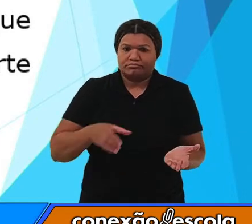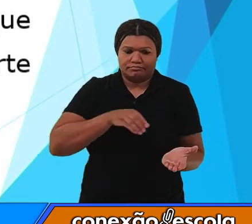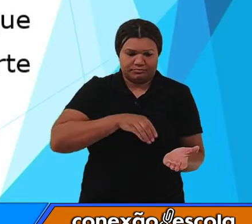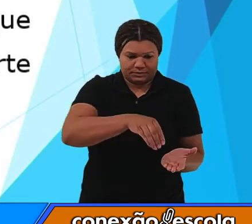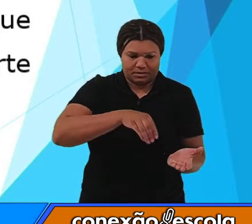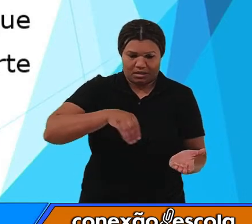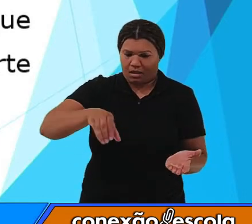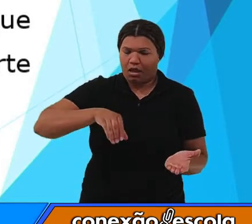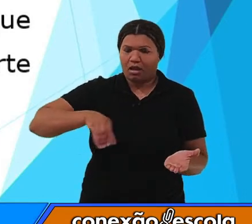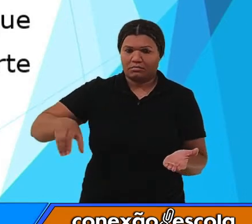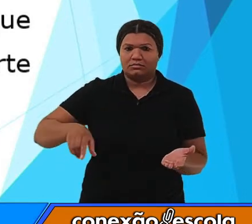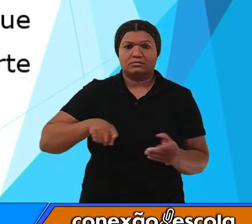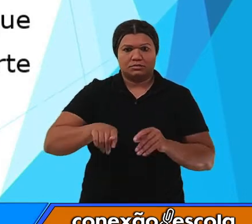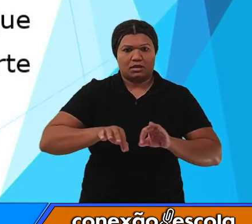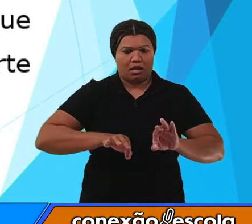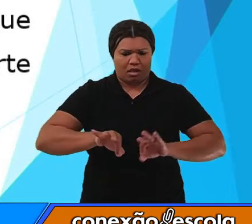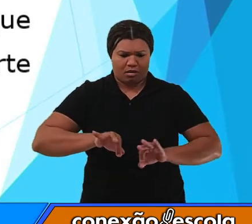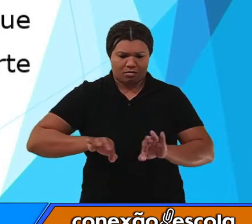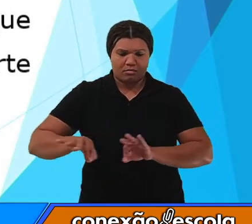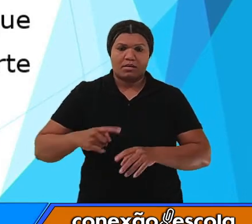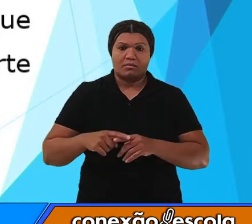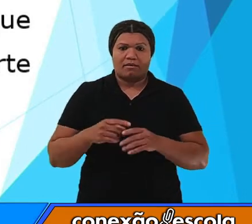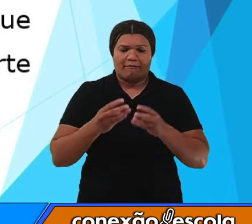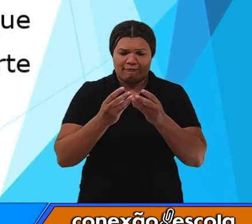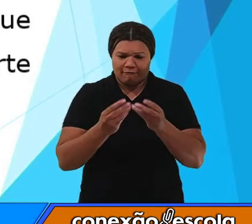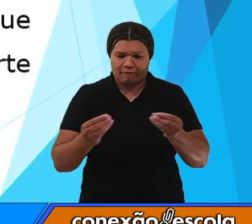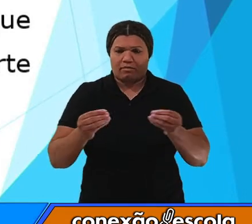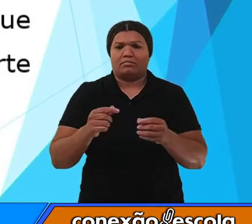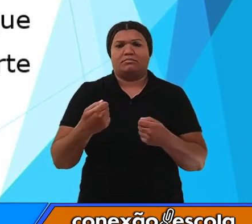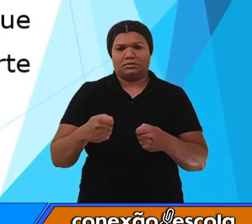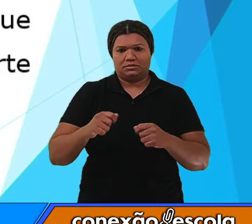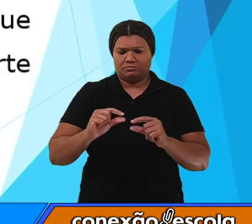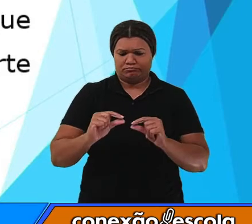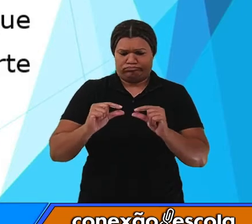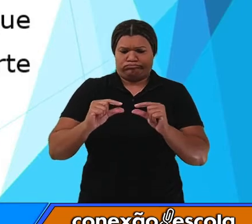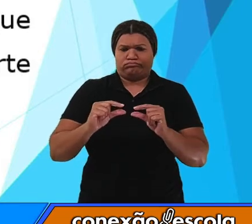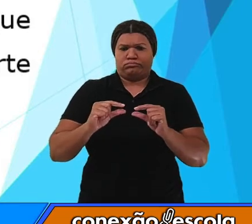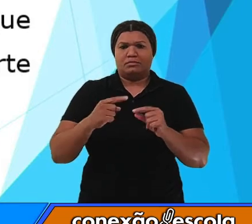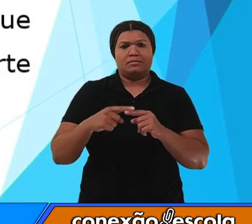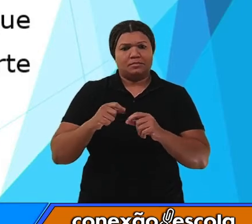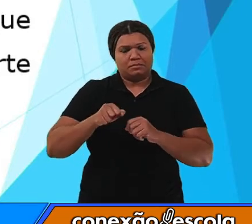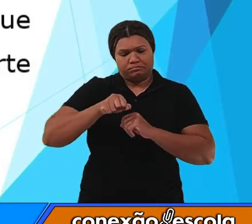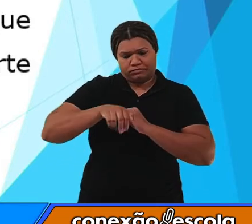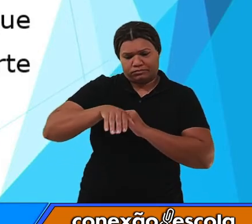que não fique muito fina, pois o recheio pode vazar.